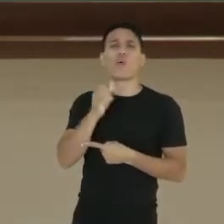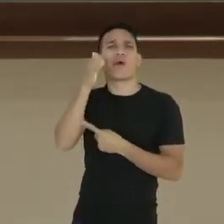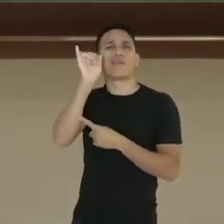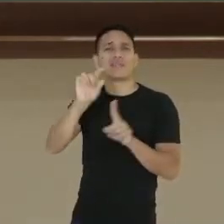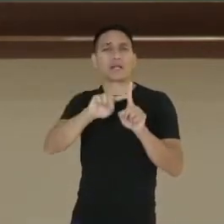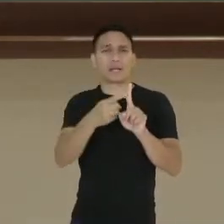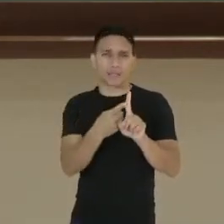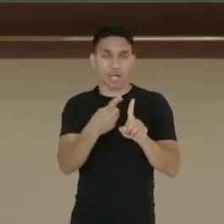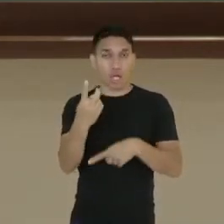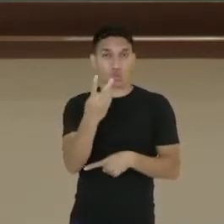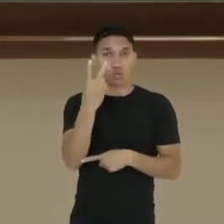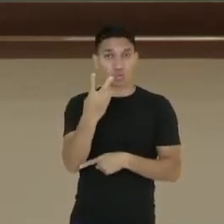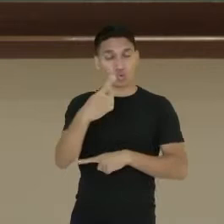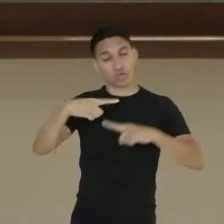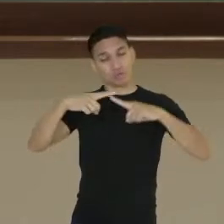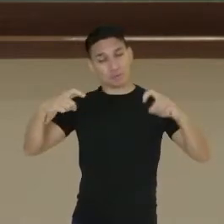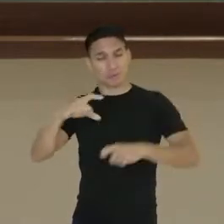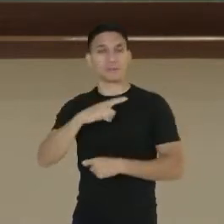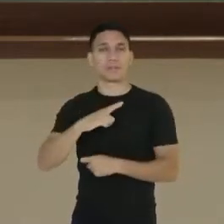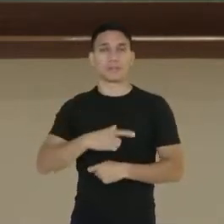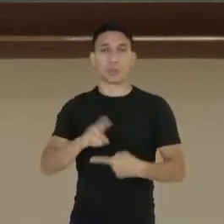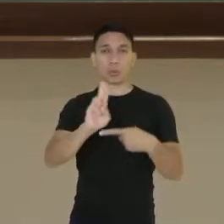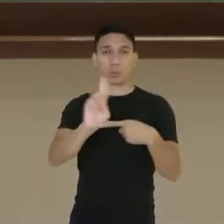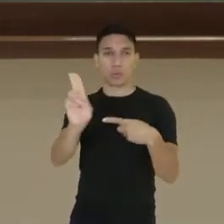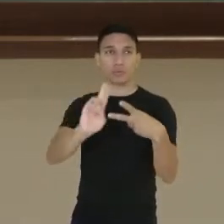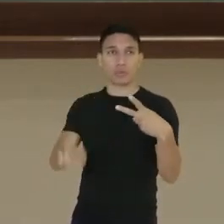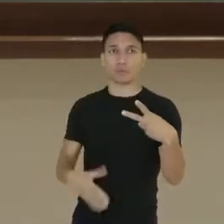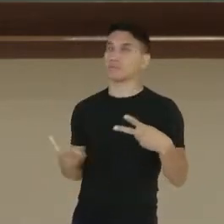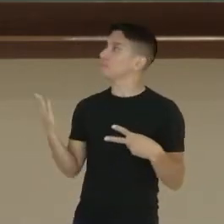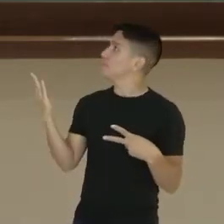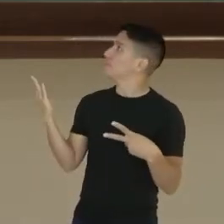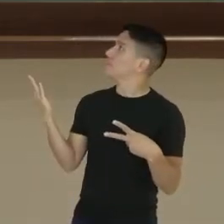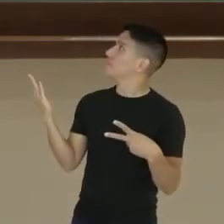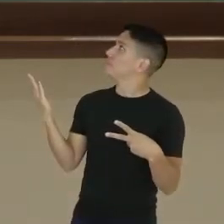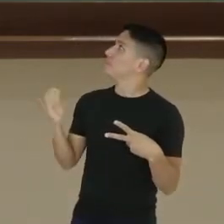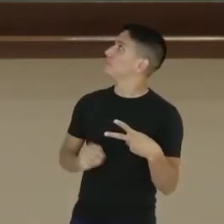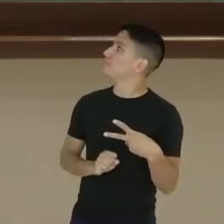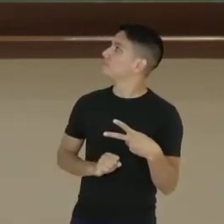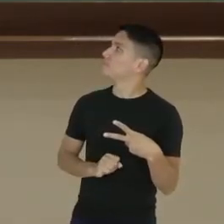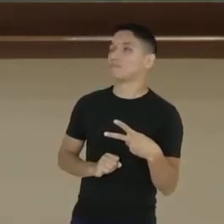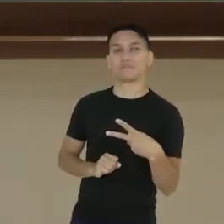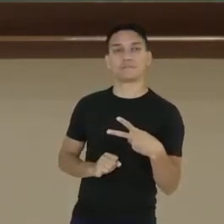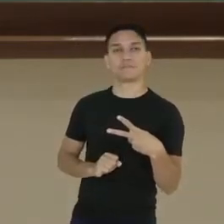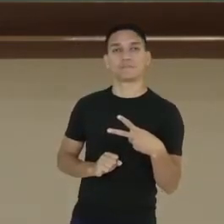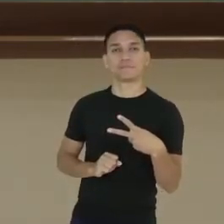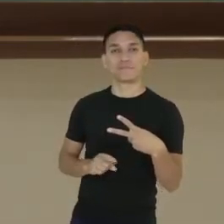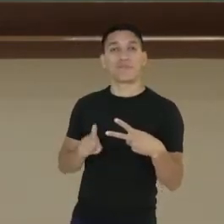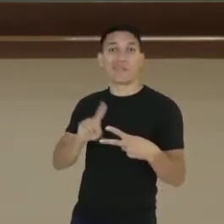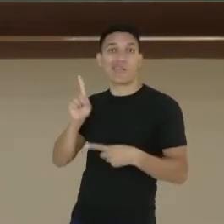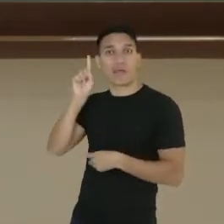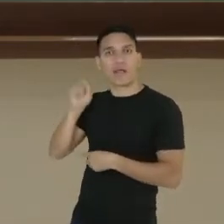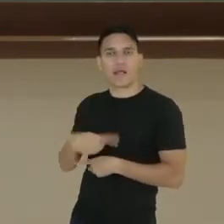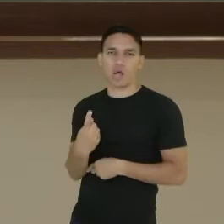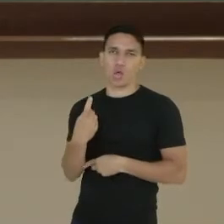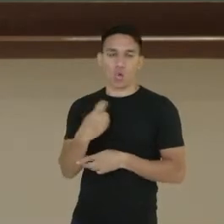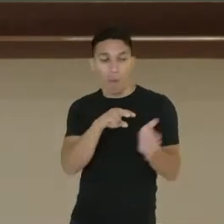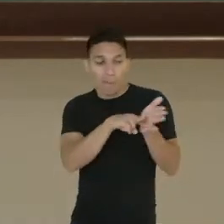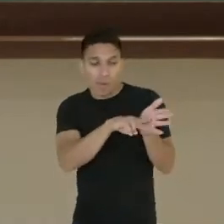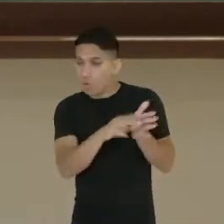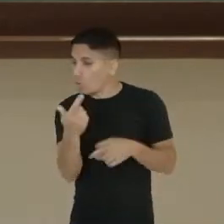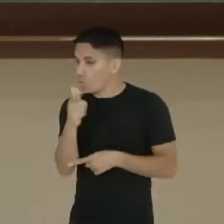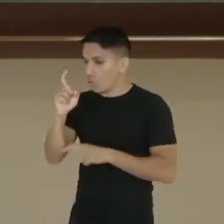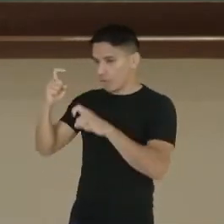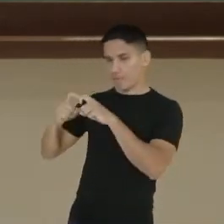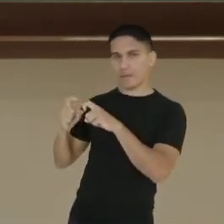por dois cientistas, né? O John Rock e o Gregory. Eles eram, um era o biólogo e o outro